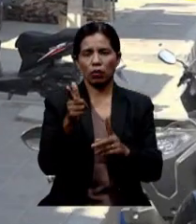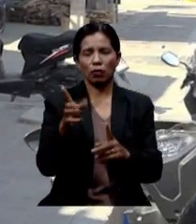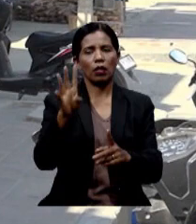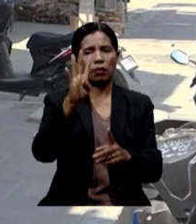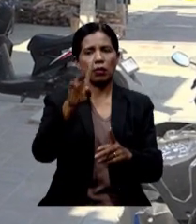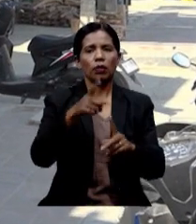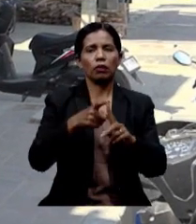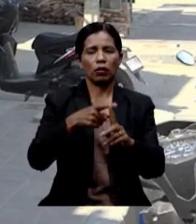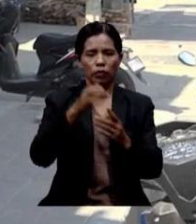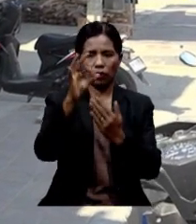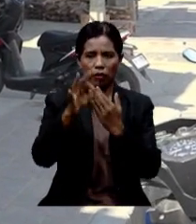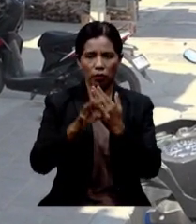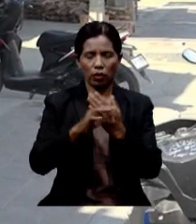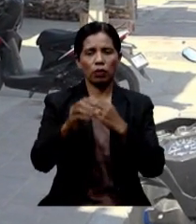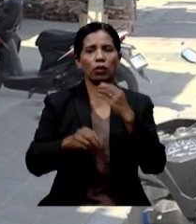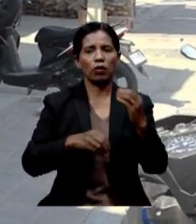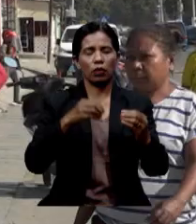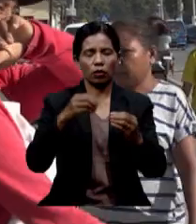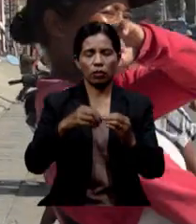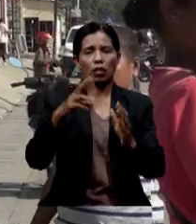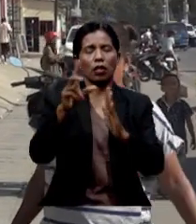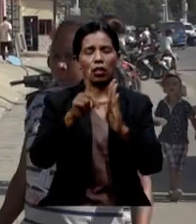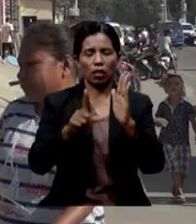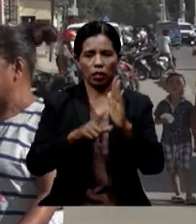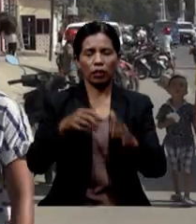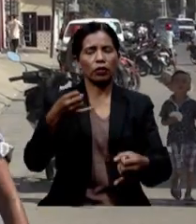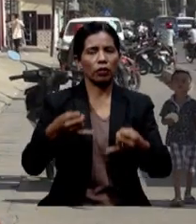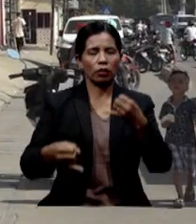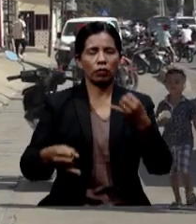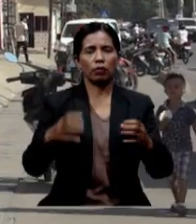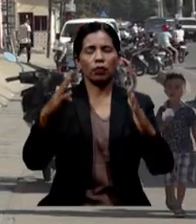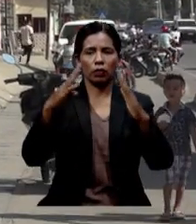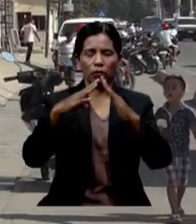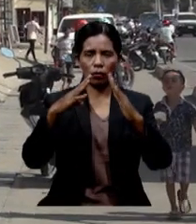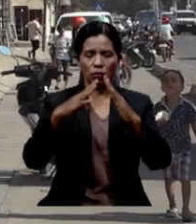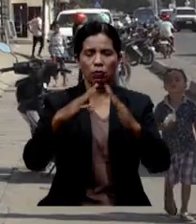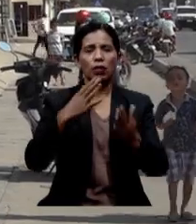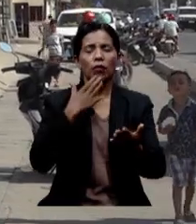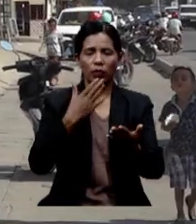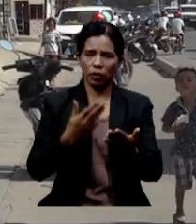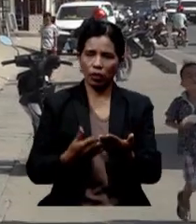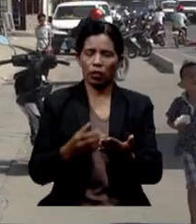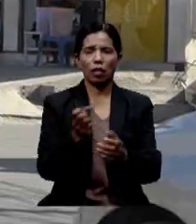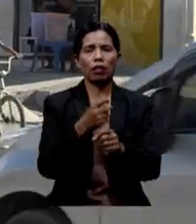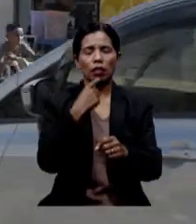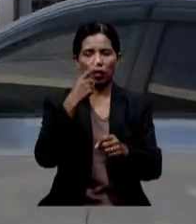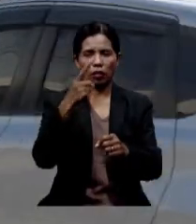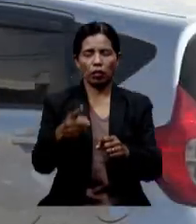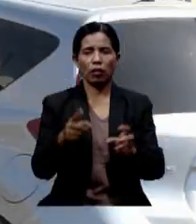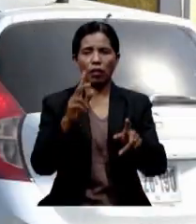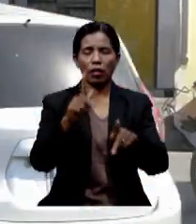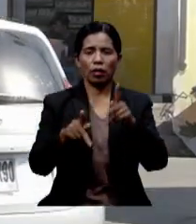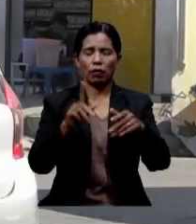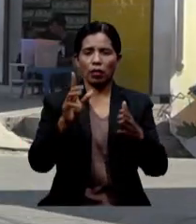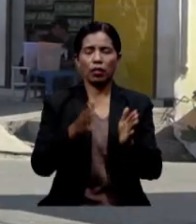hat, fulan fevereiro, con aba regime jurídico ba edificação no urbanização, nebe hateten, obrigação e